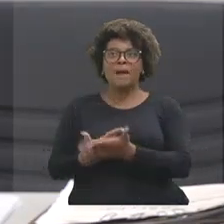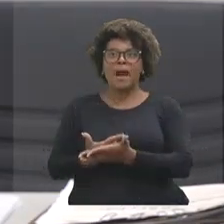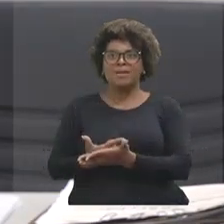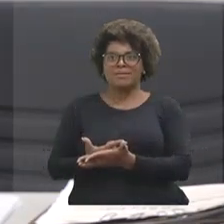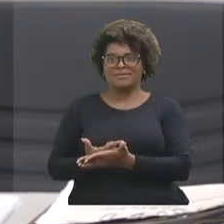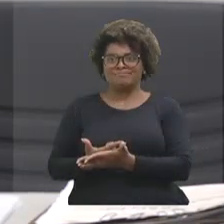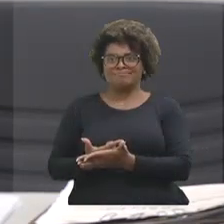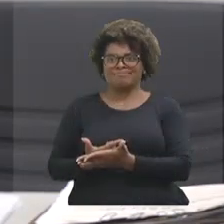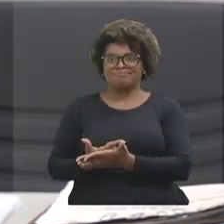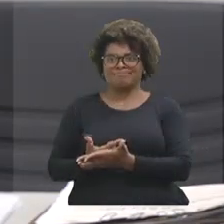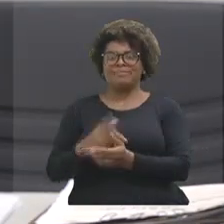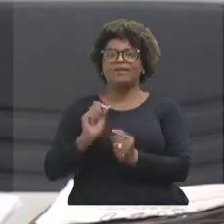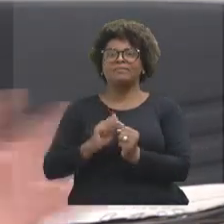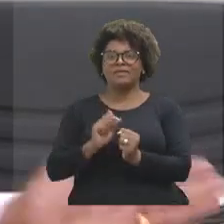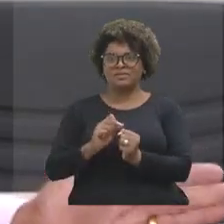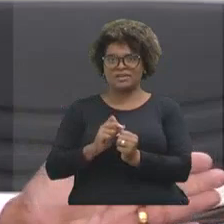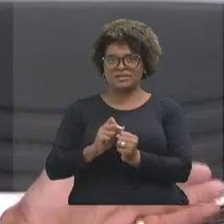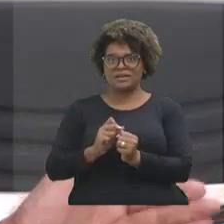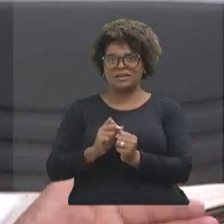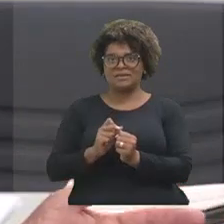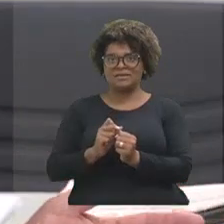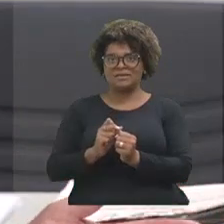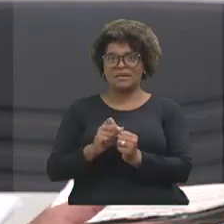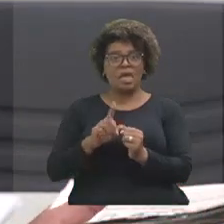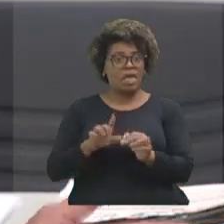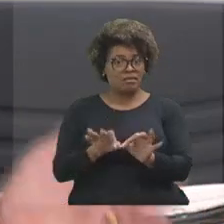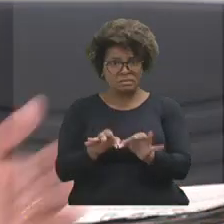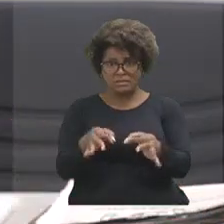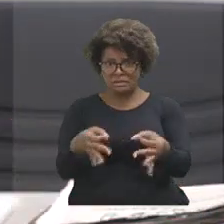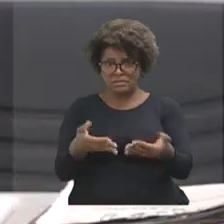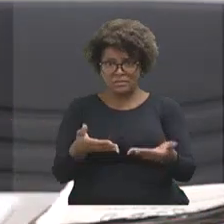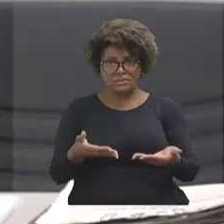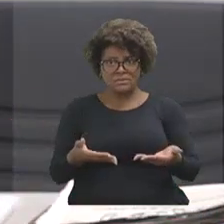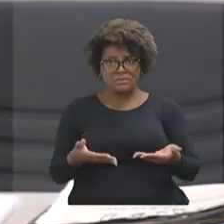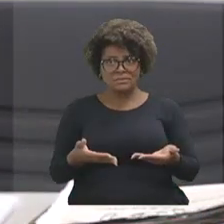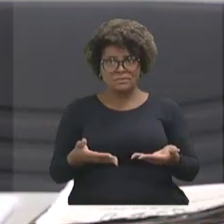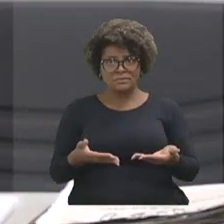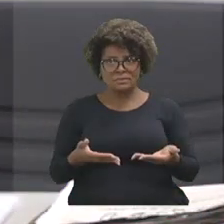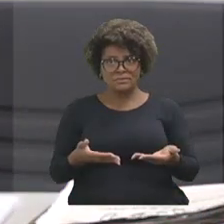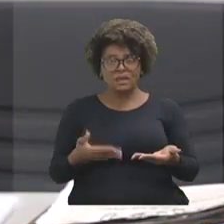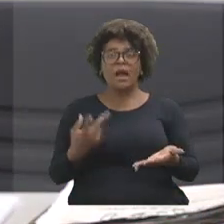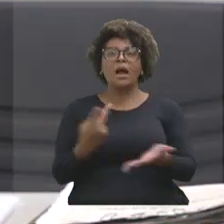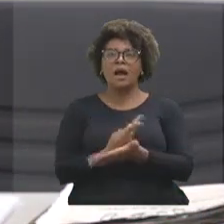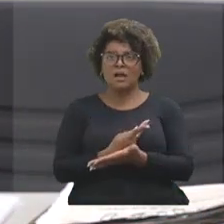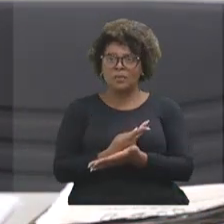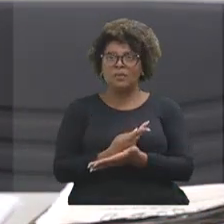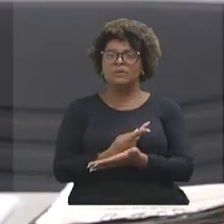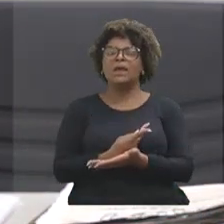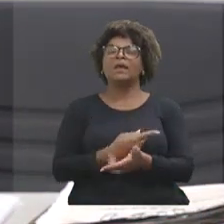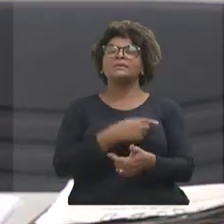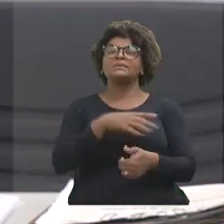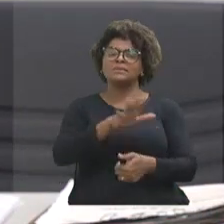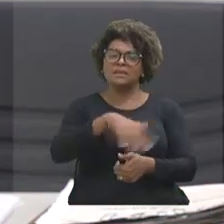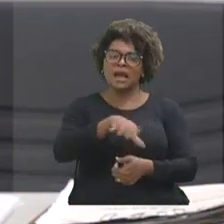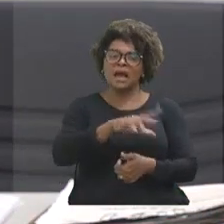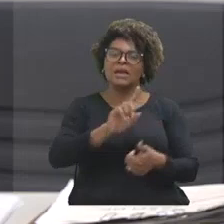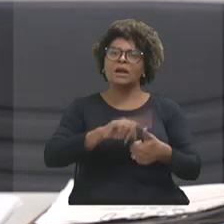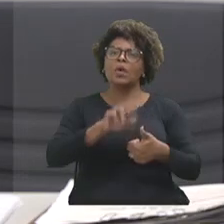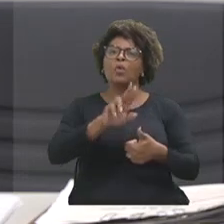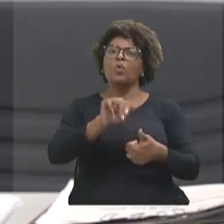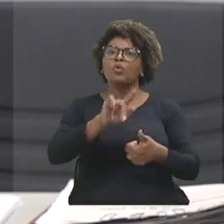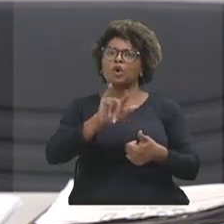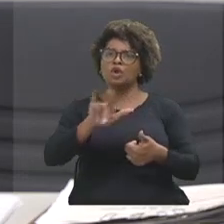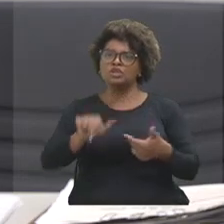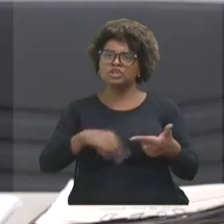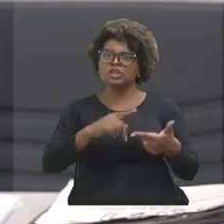parece ser esclarecido um caso simples o caso simples isso acontece na urologia isso acontece na ginecologia